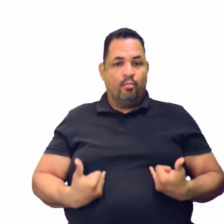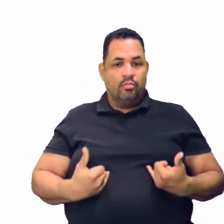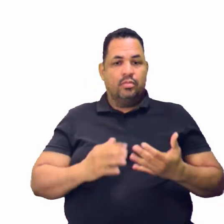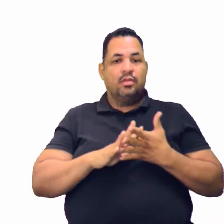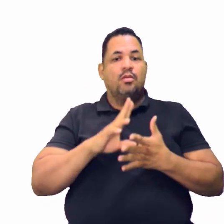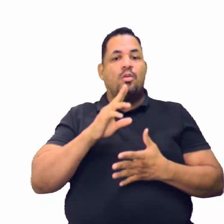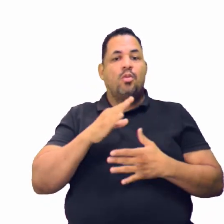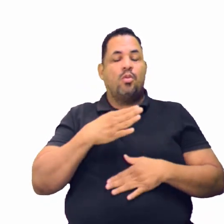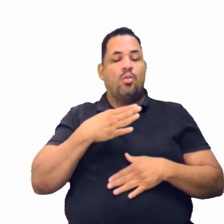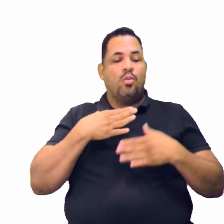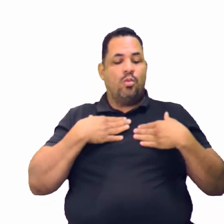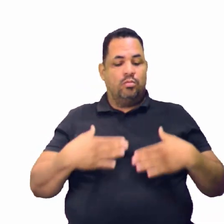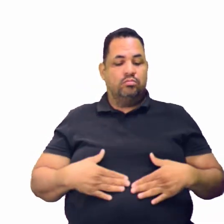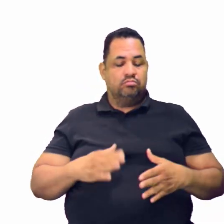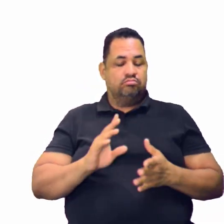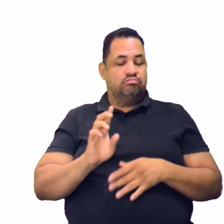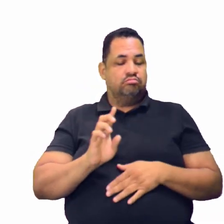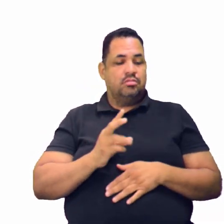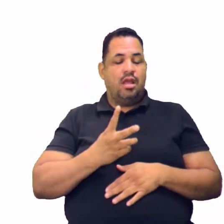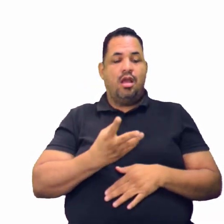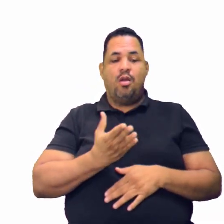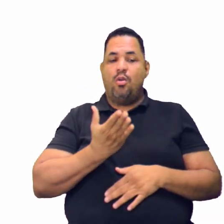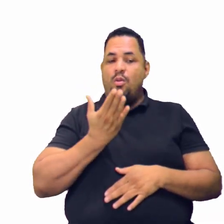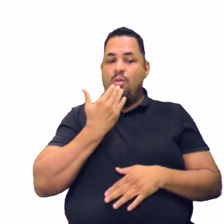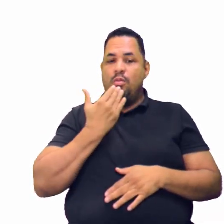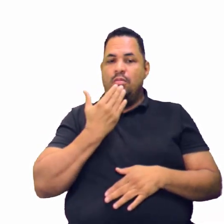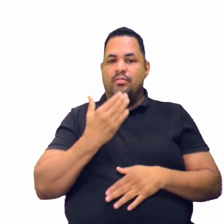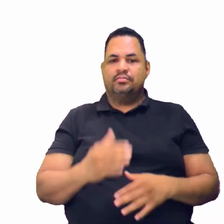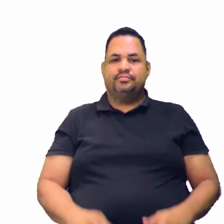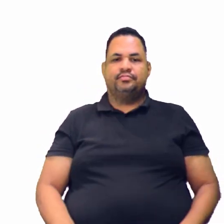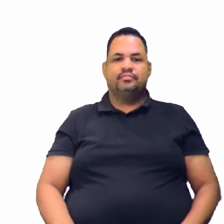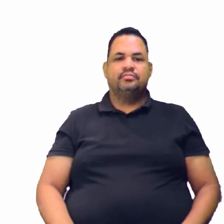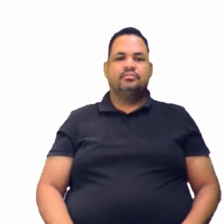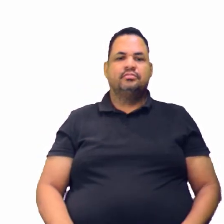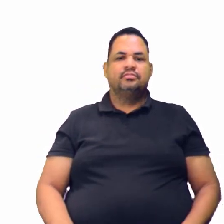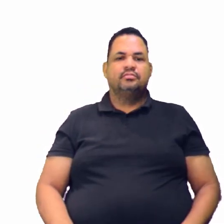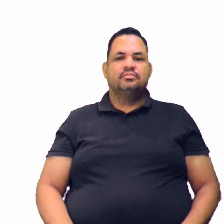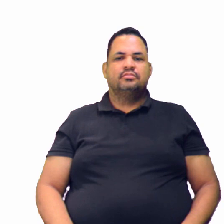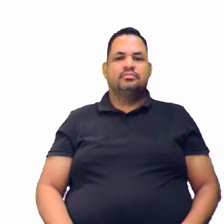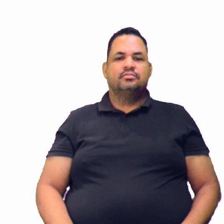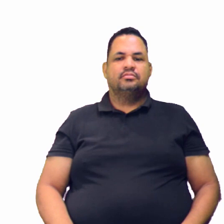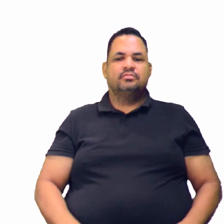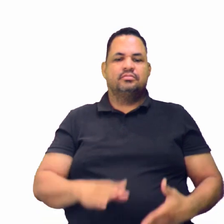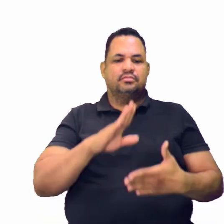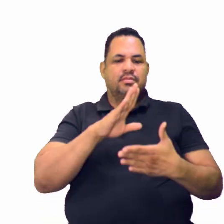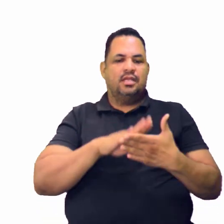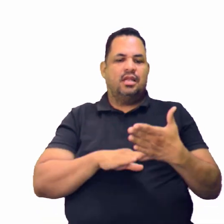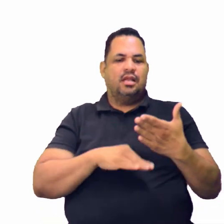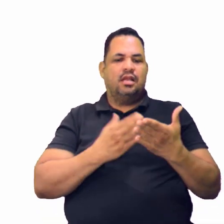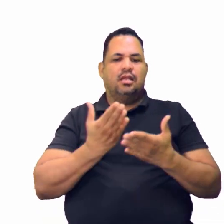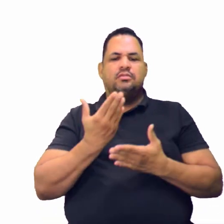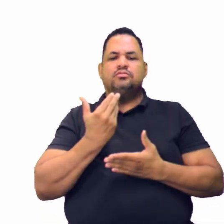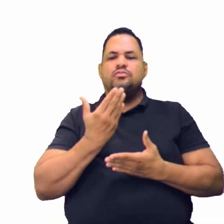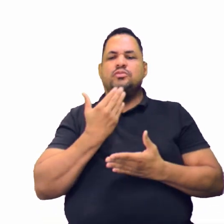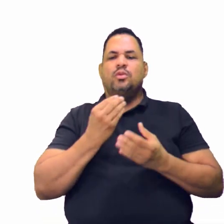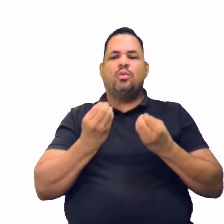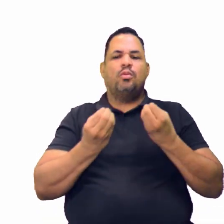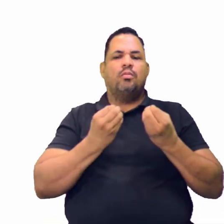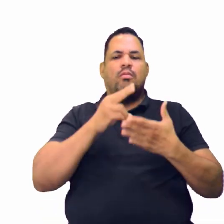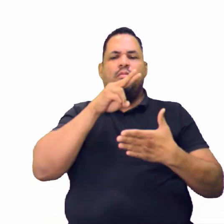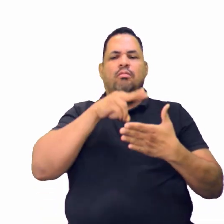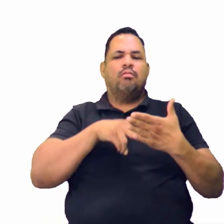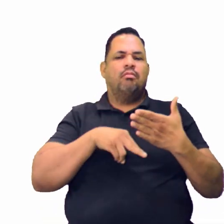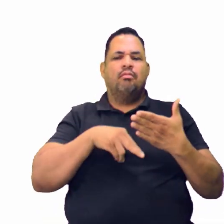não come. Porque, tá, olha só, amadinha, a leitura nos alimenta. Como que a